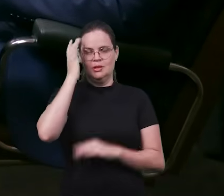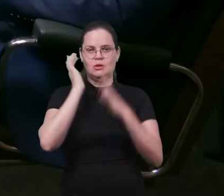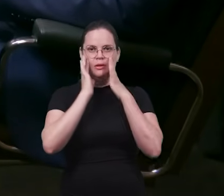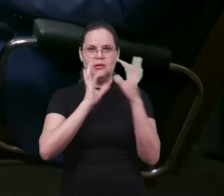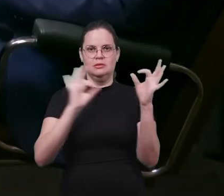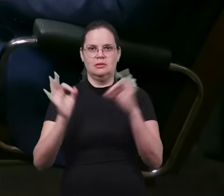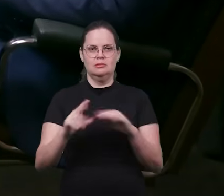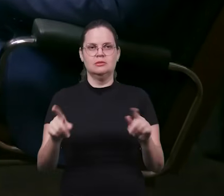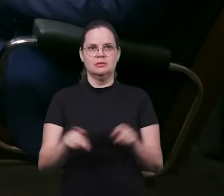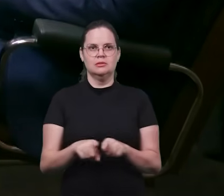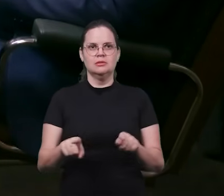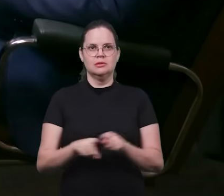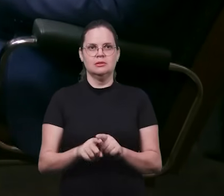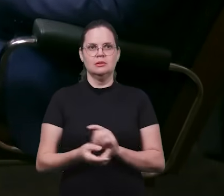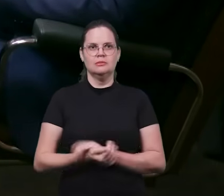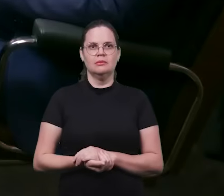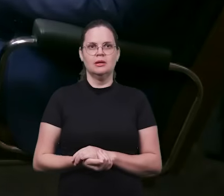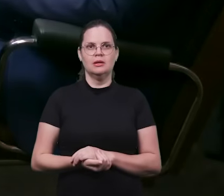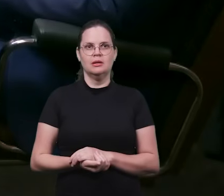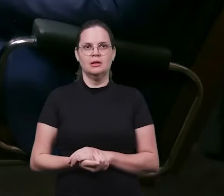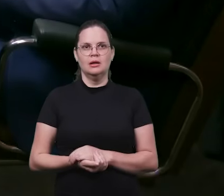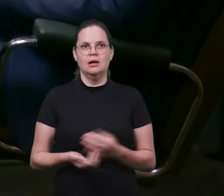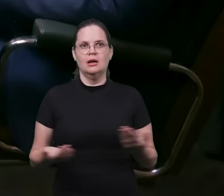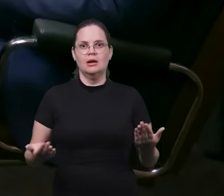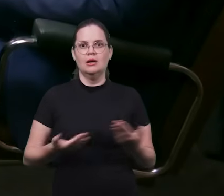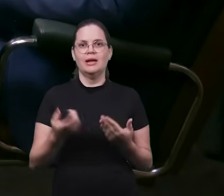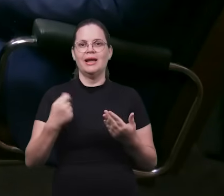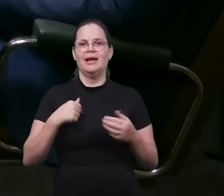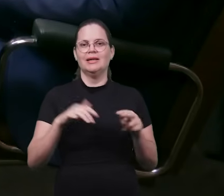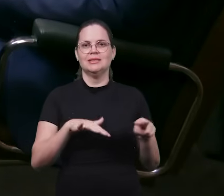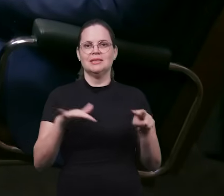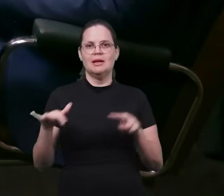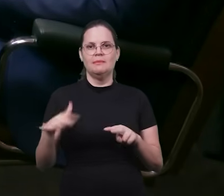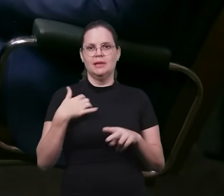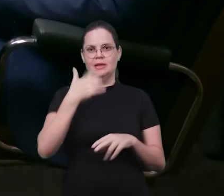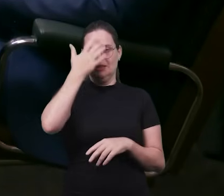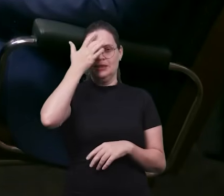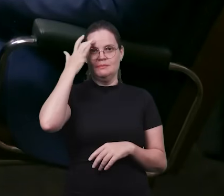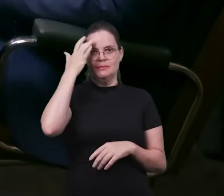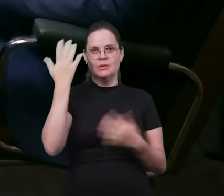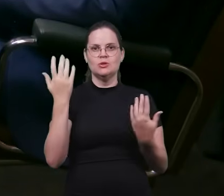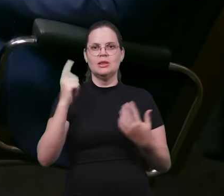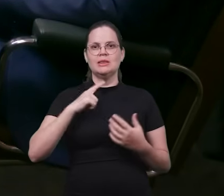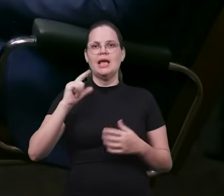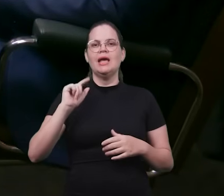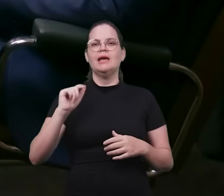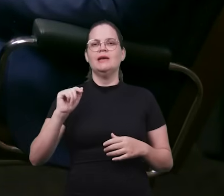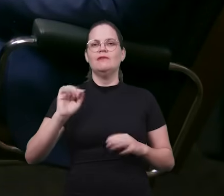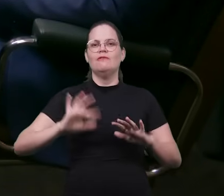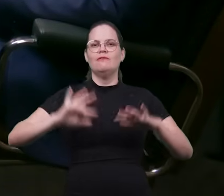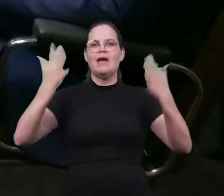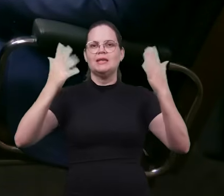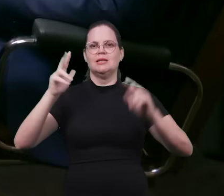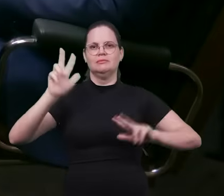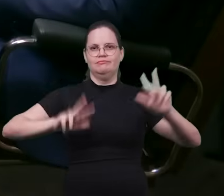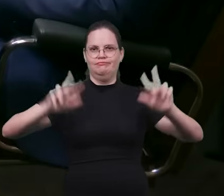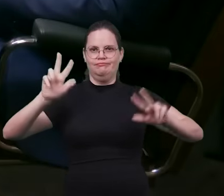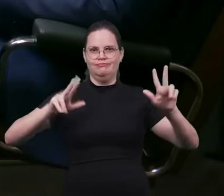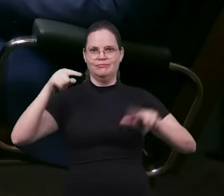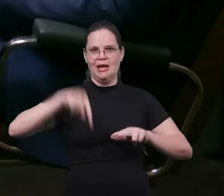assistindo estejam na semana que muitas pessoas comemoram as festividades, né, mais no nosso